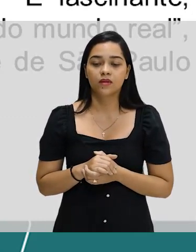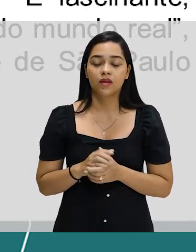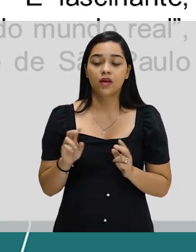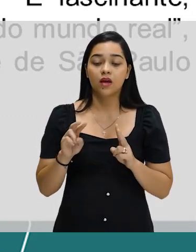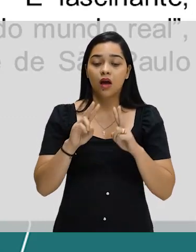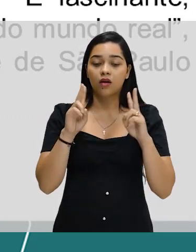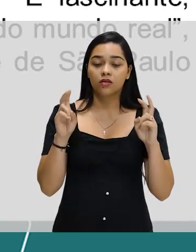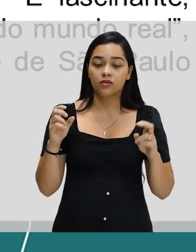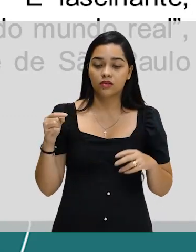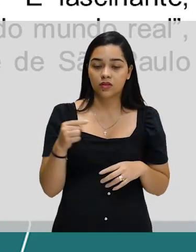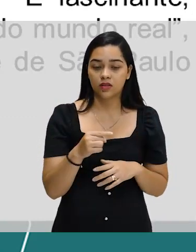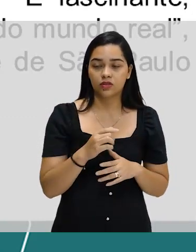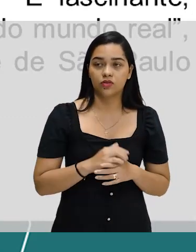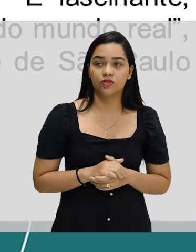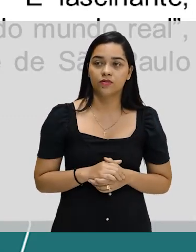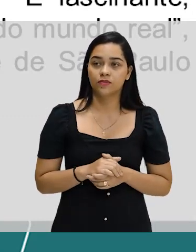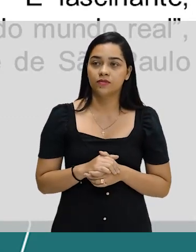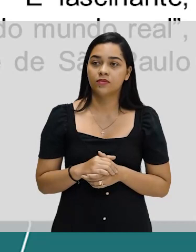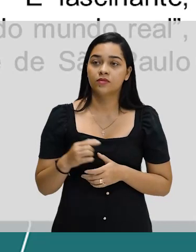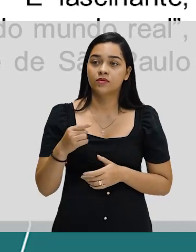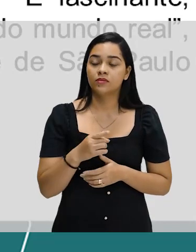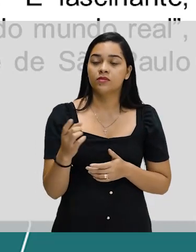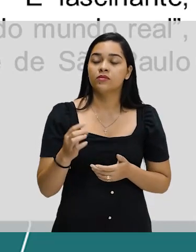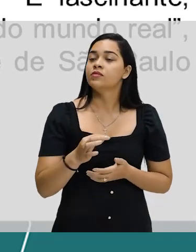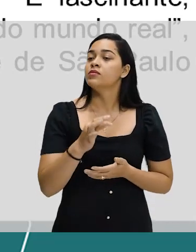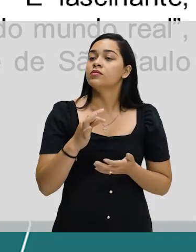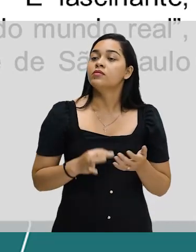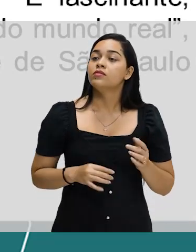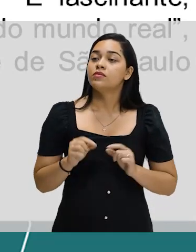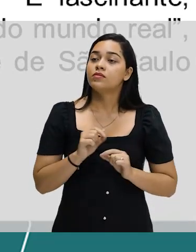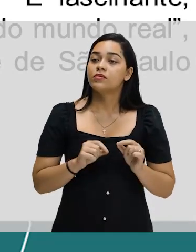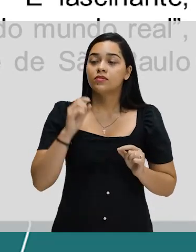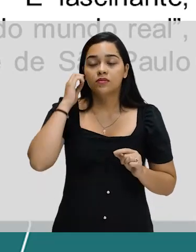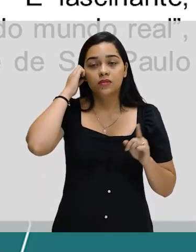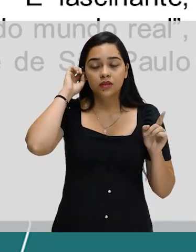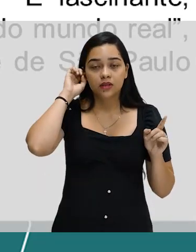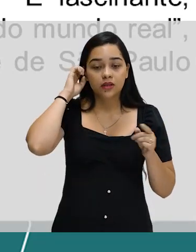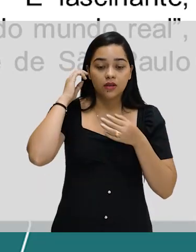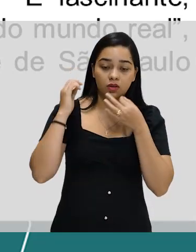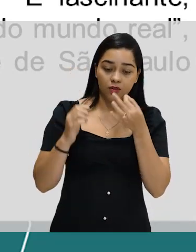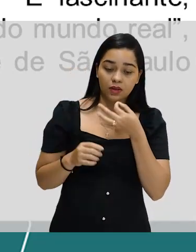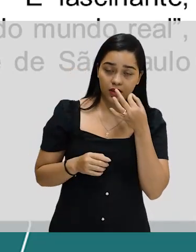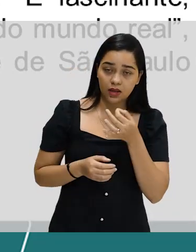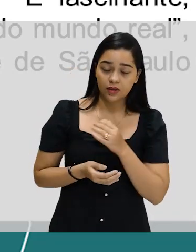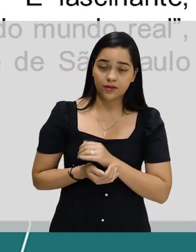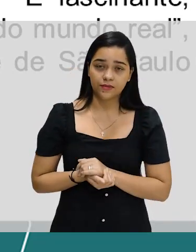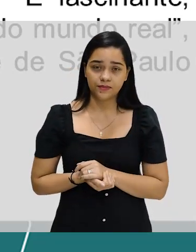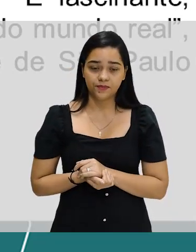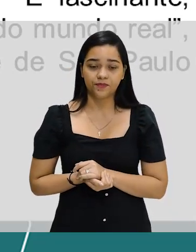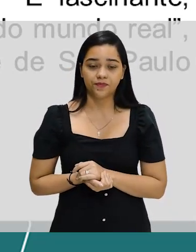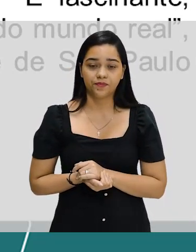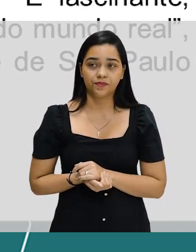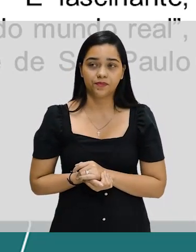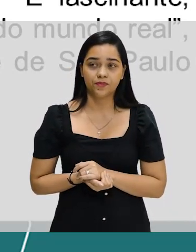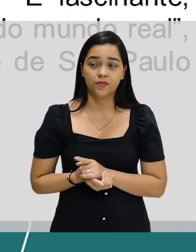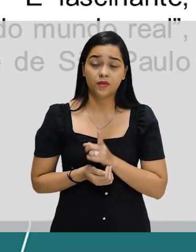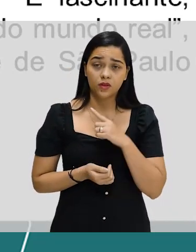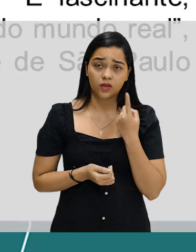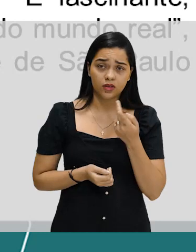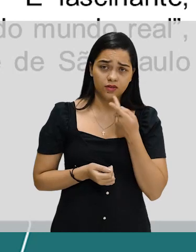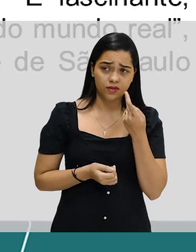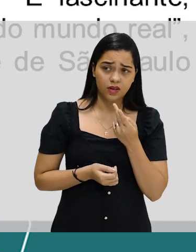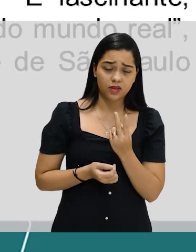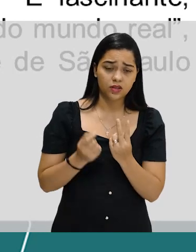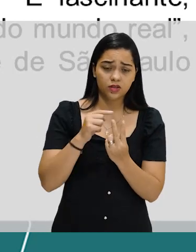refere-se ao texto abaixo. Esse texto aqui é o texto-chave para aquele comentário do texto anterior, tá bom? Que a gente fala